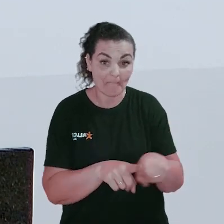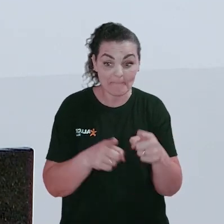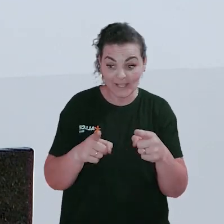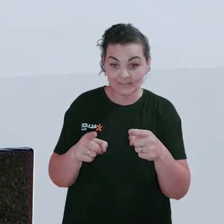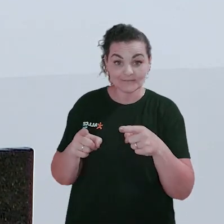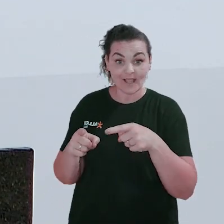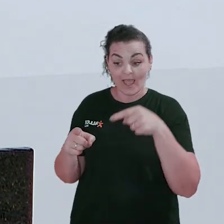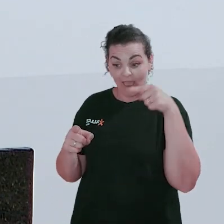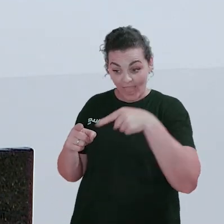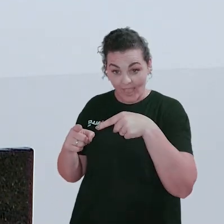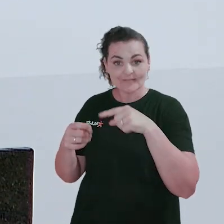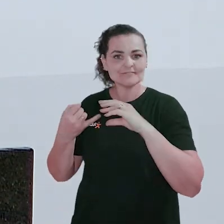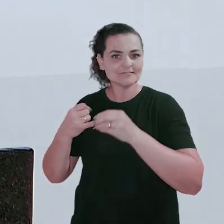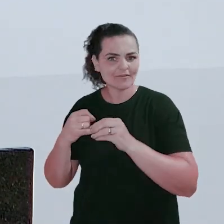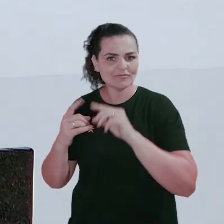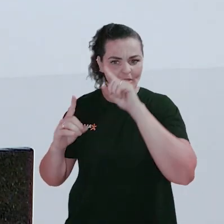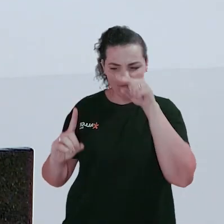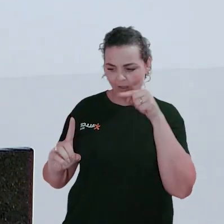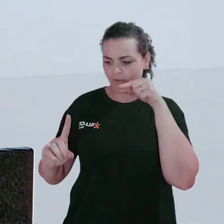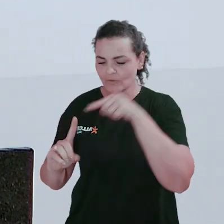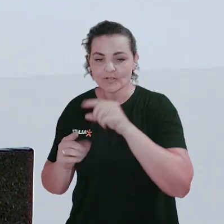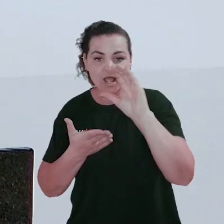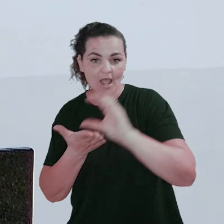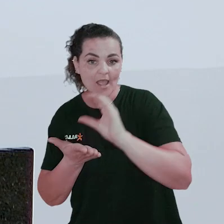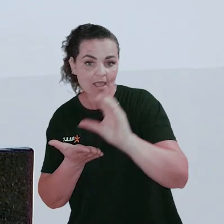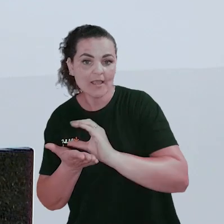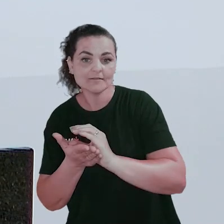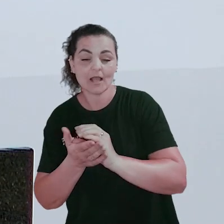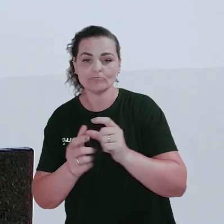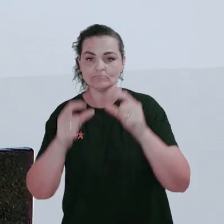desta é arrecadar fundos em prol da